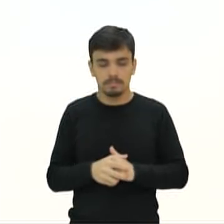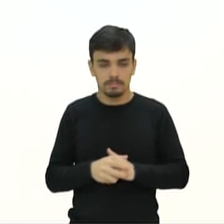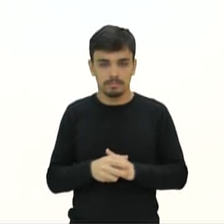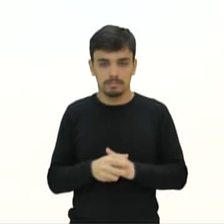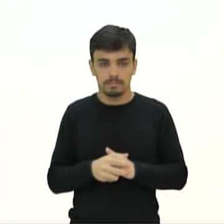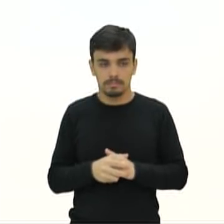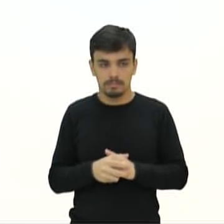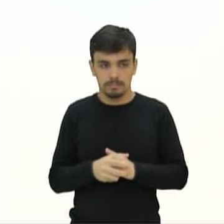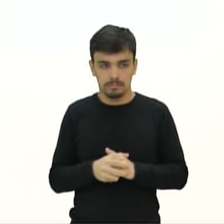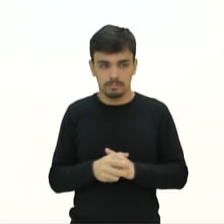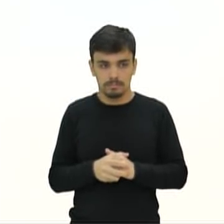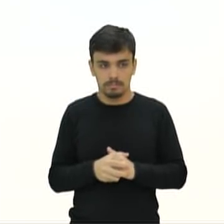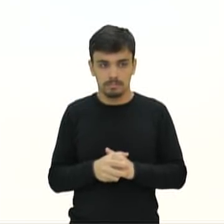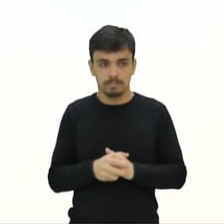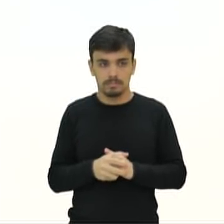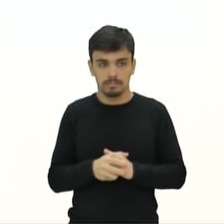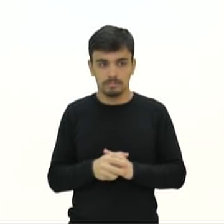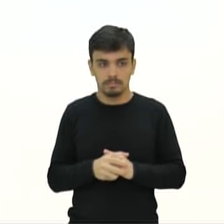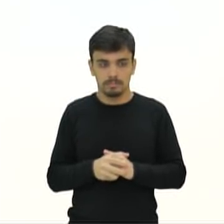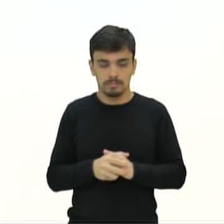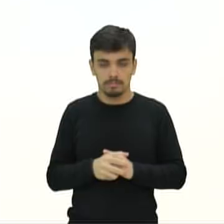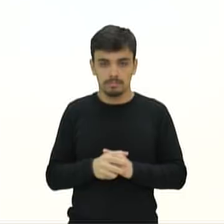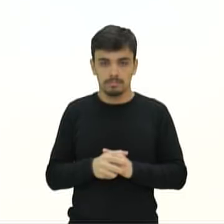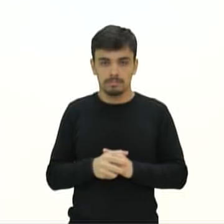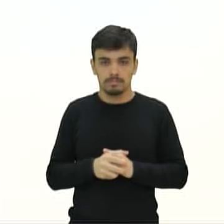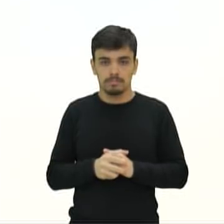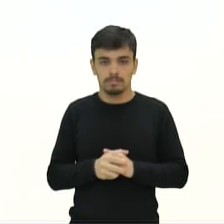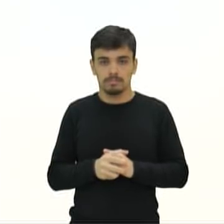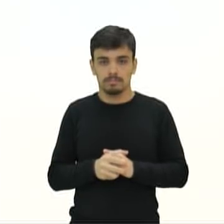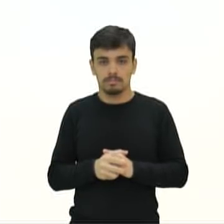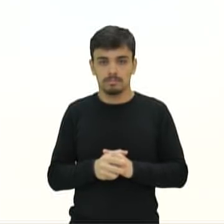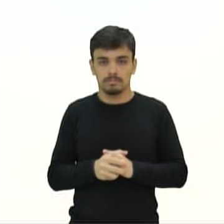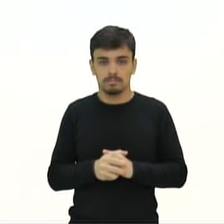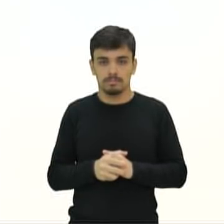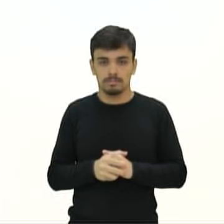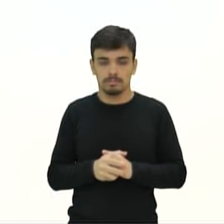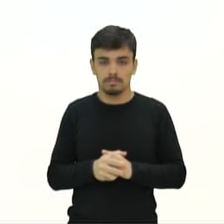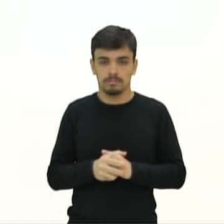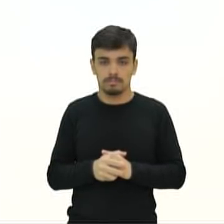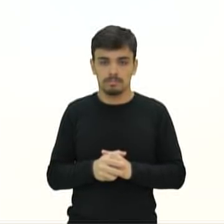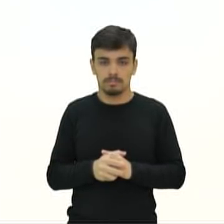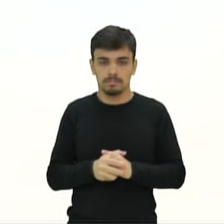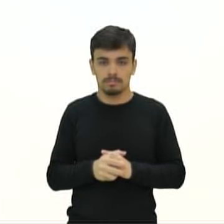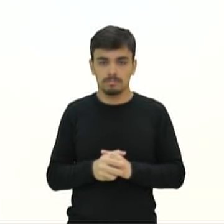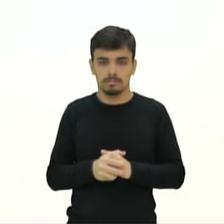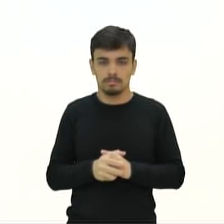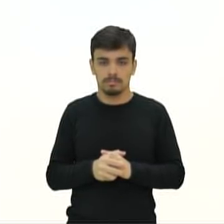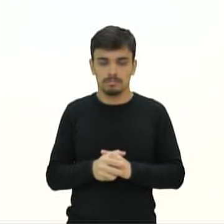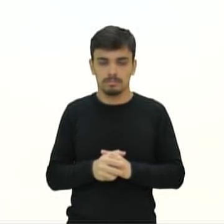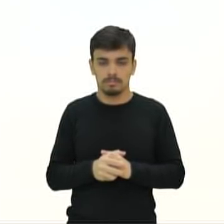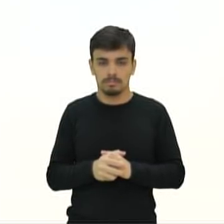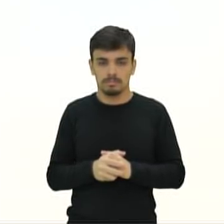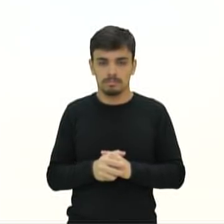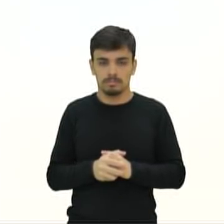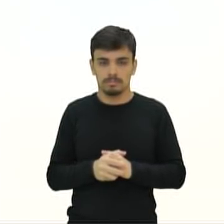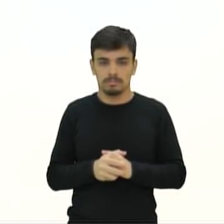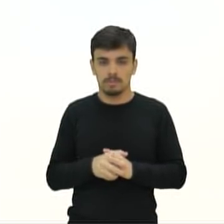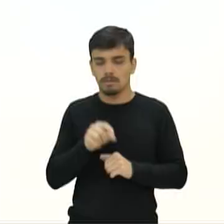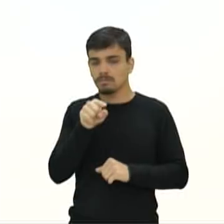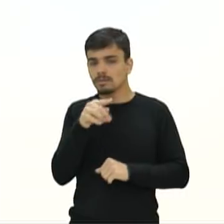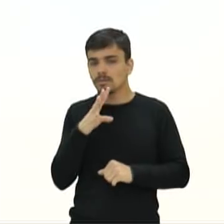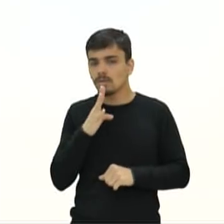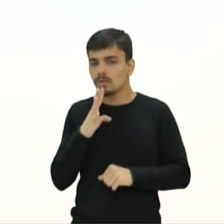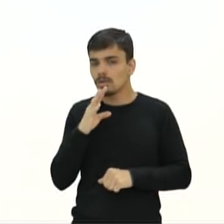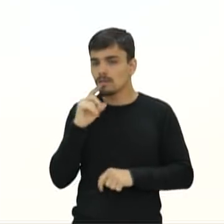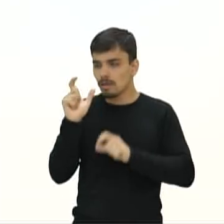design, software, office boy, mezanino e ship. E eu te pergunto, do you know these words? Você